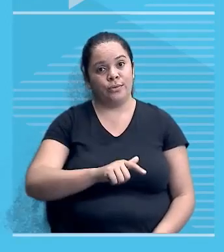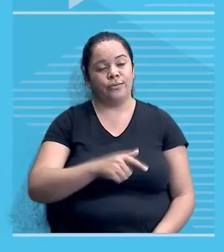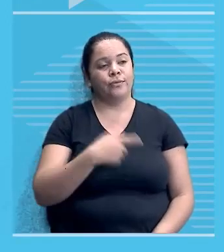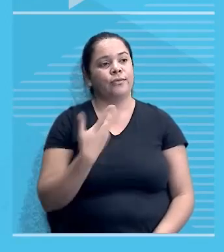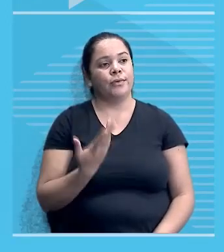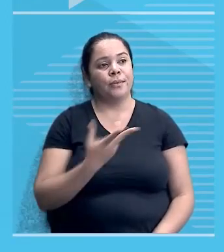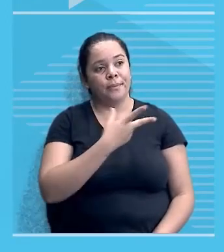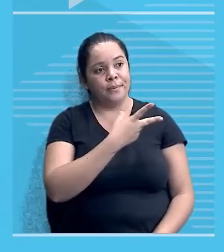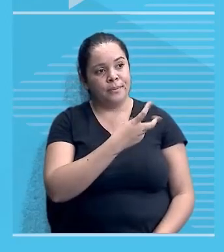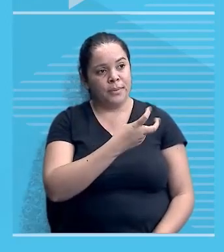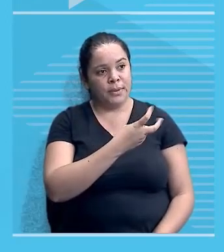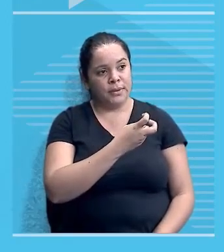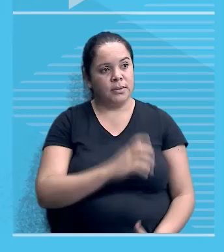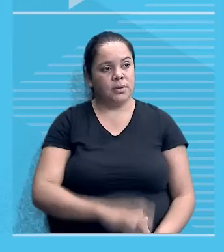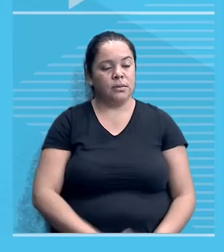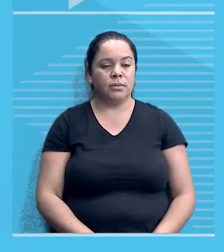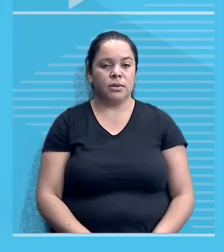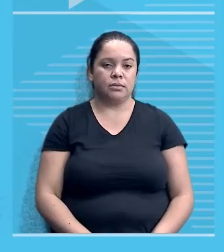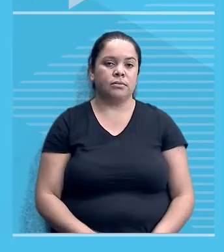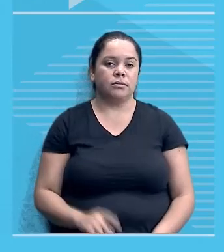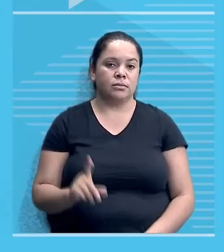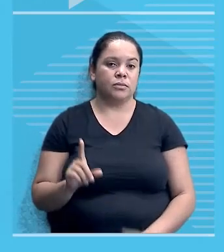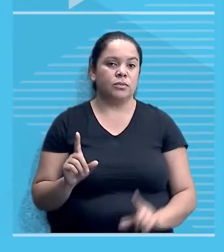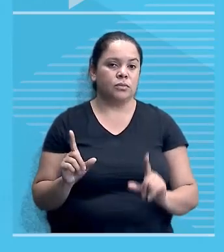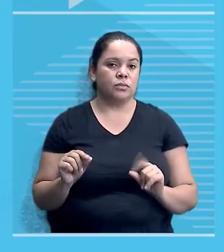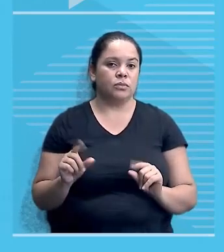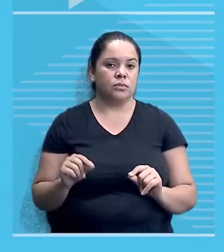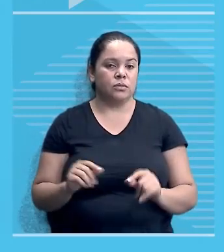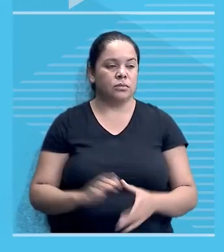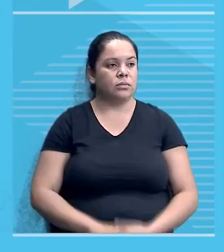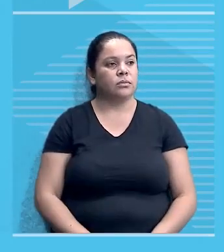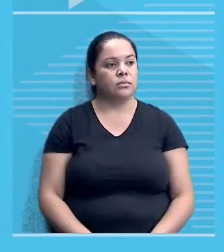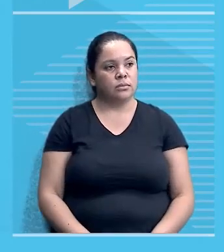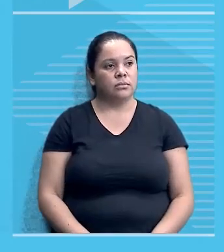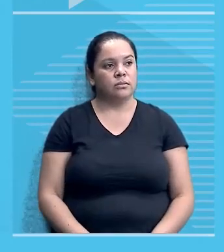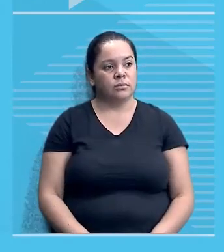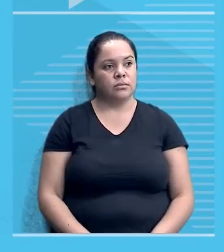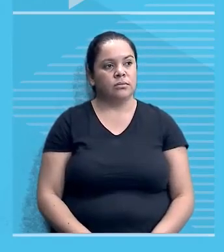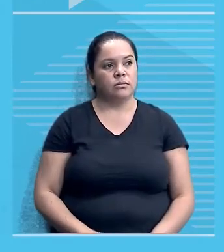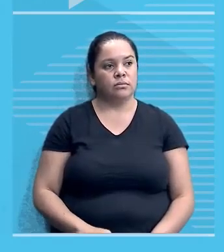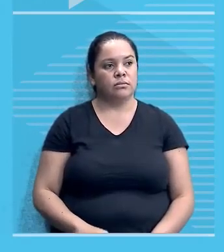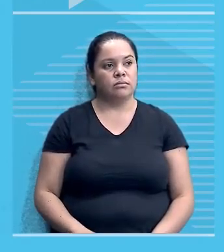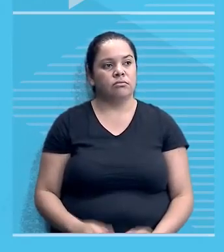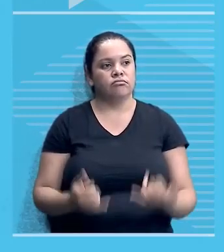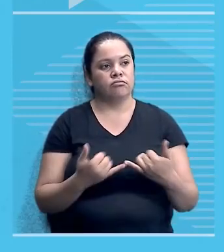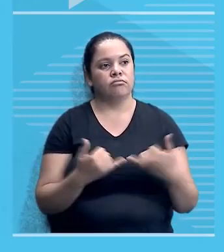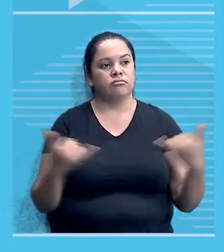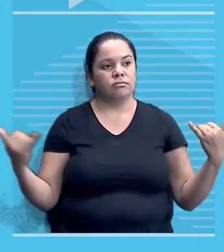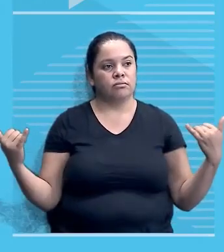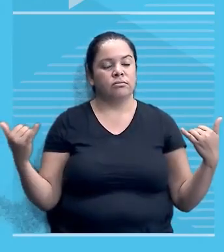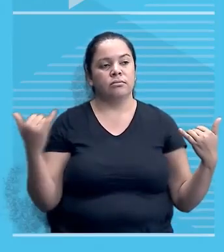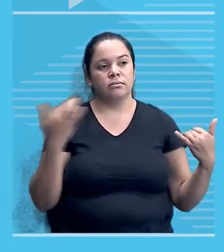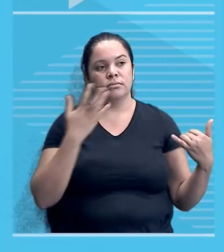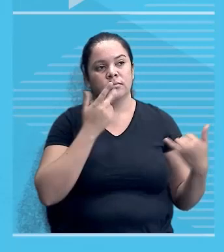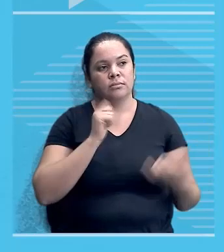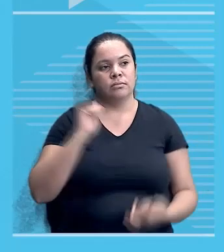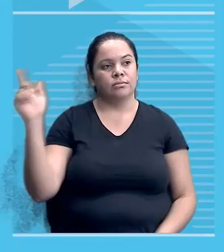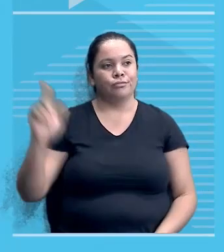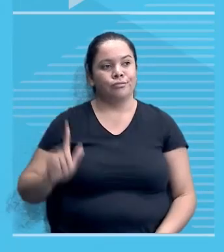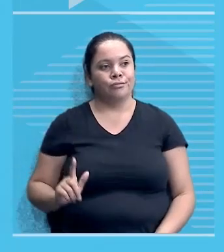é a participação da população urbana no total da população brasileira